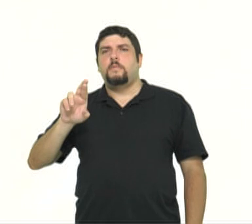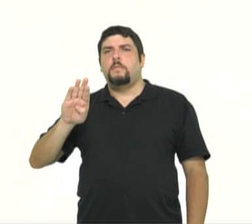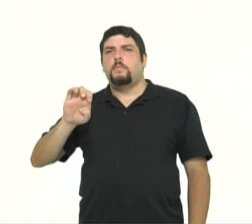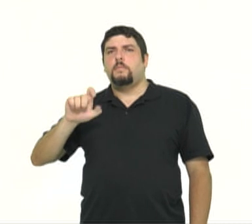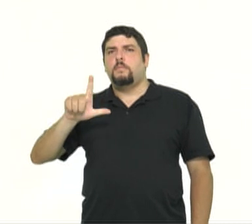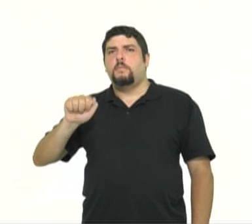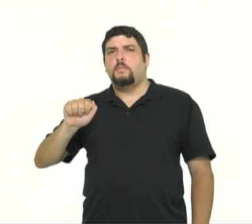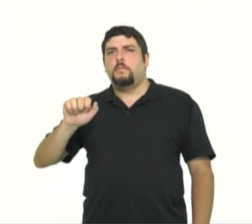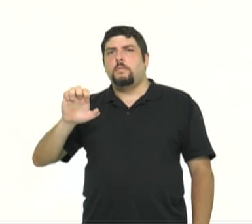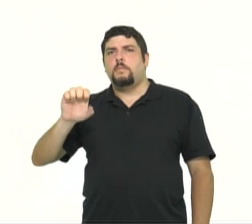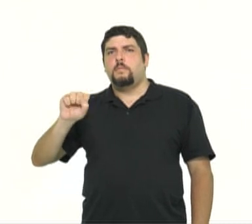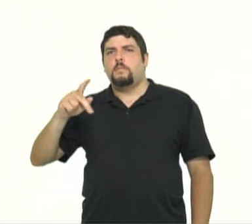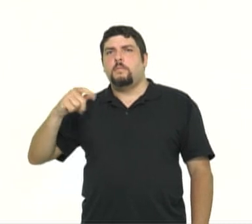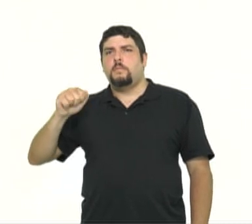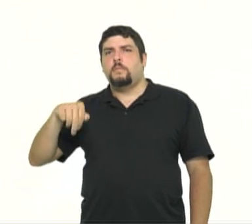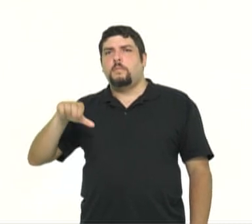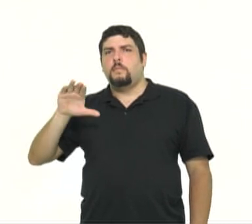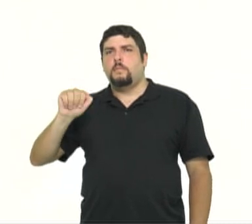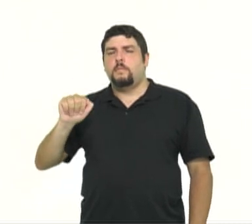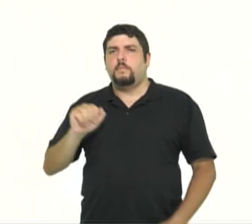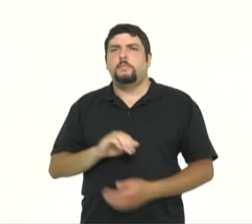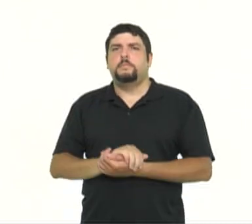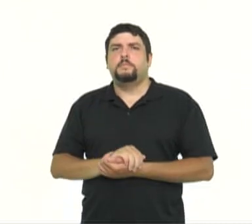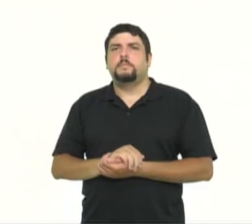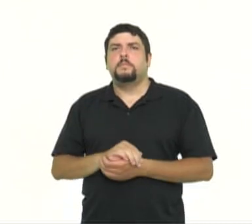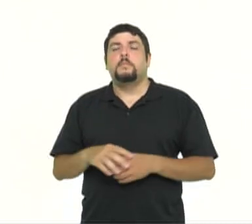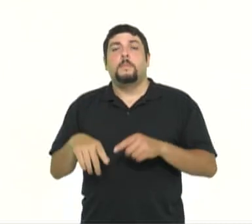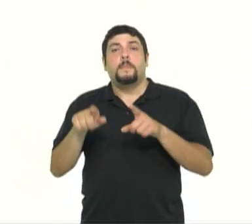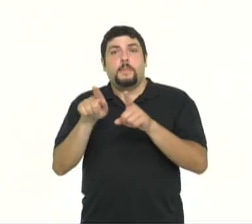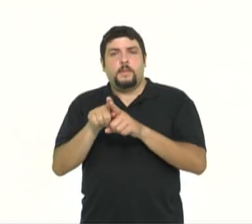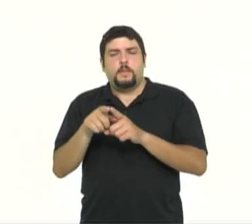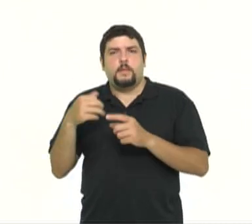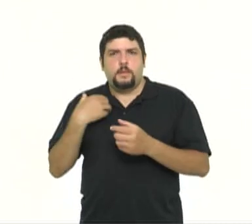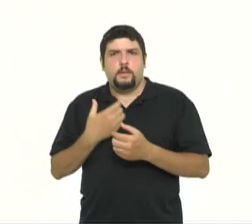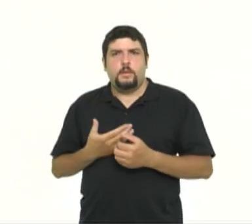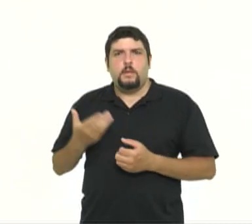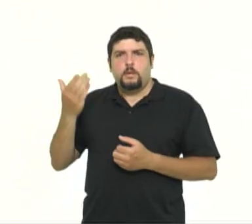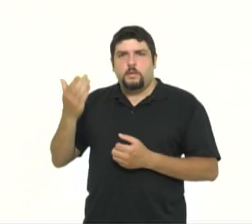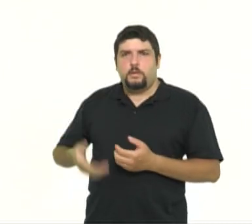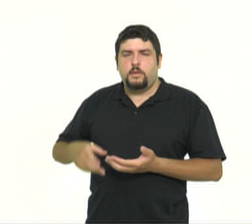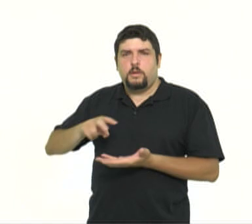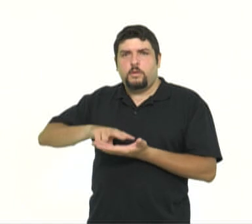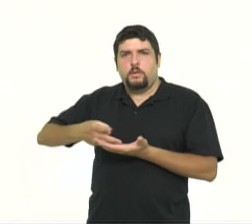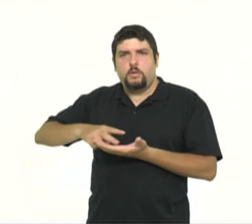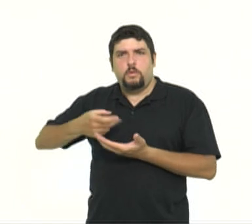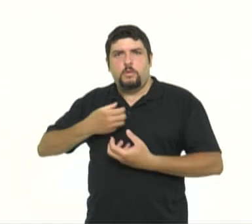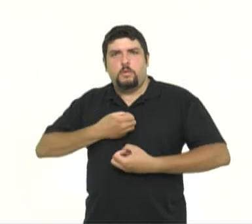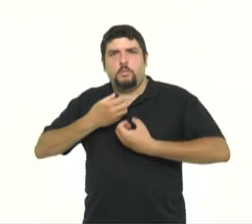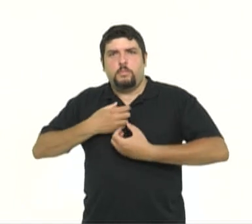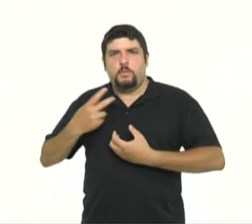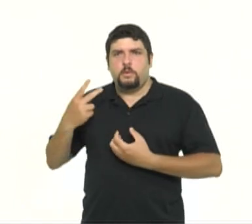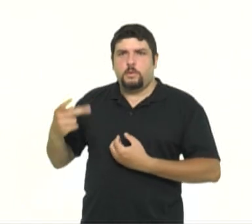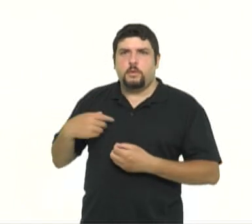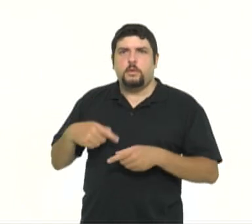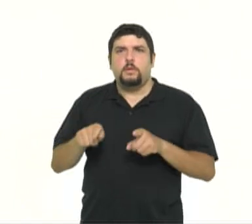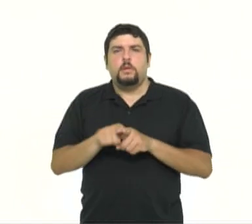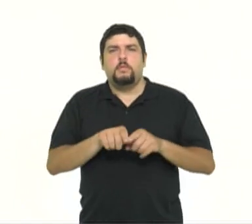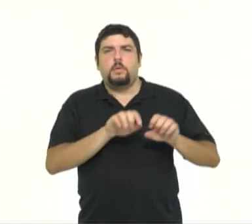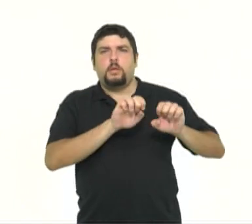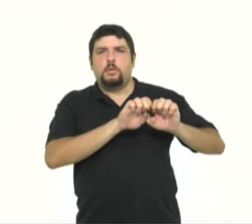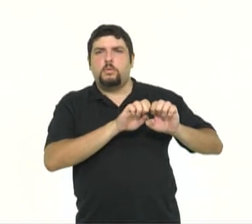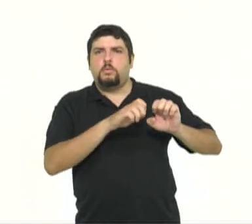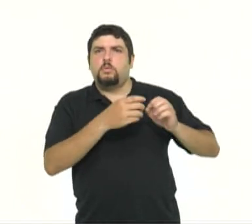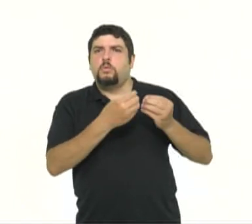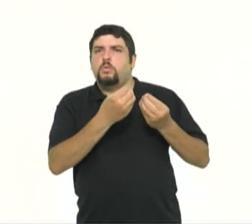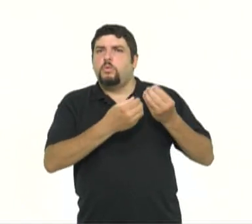ler, analisar e interpretar poemas dessa autora, estudar os elementos formais da poesia, assim como